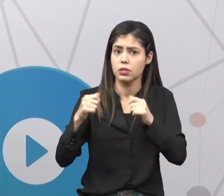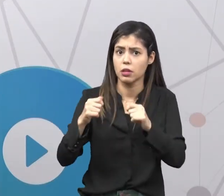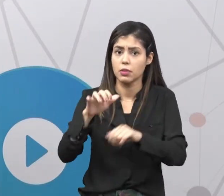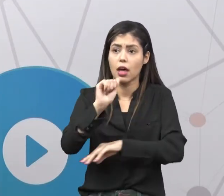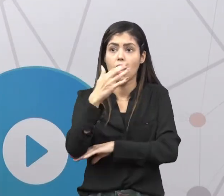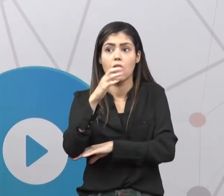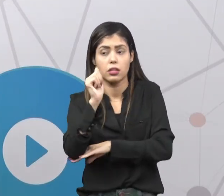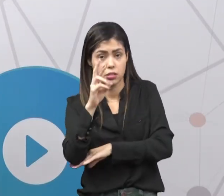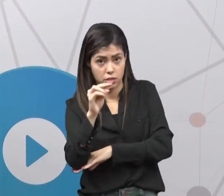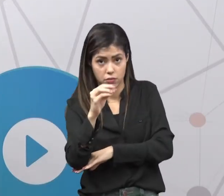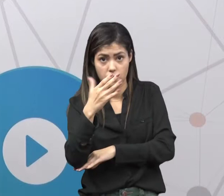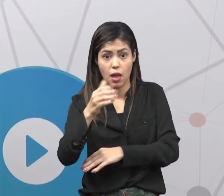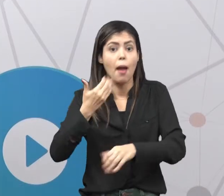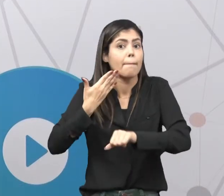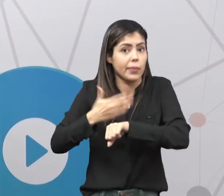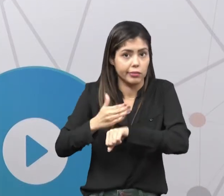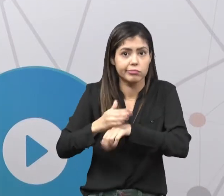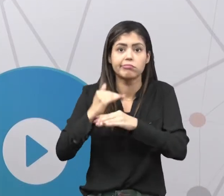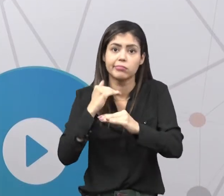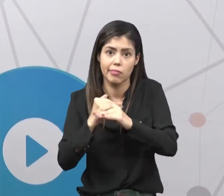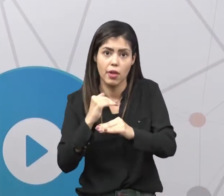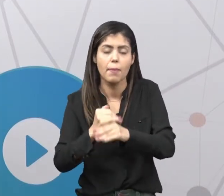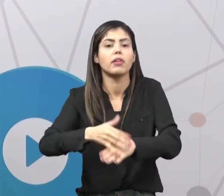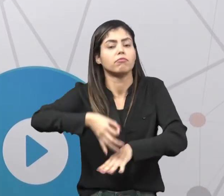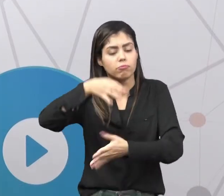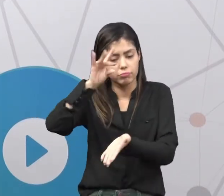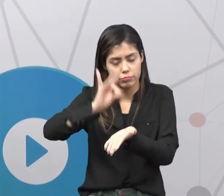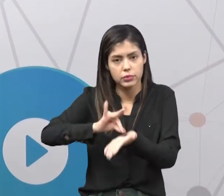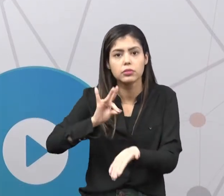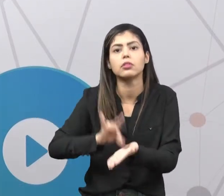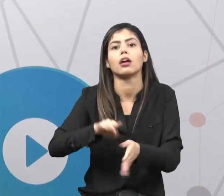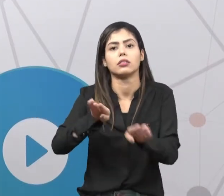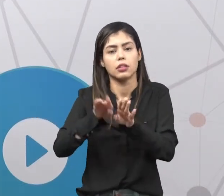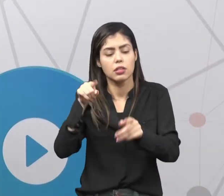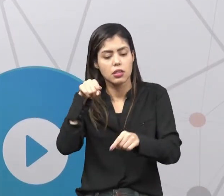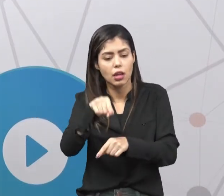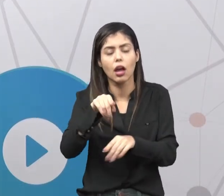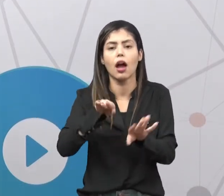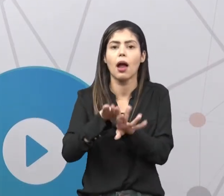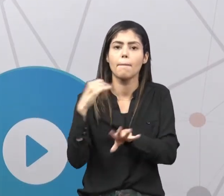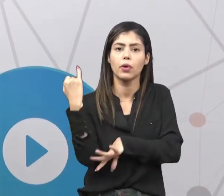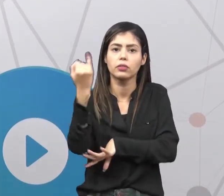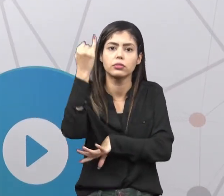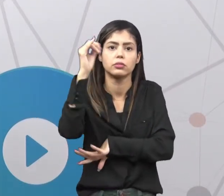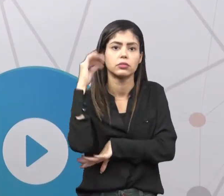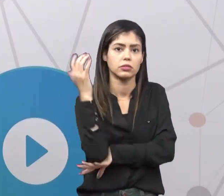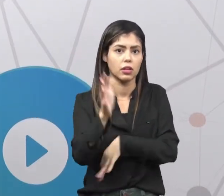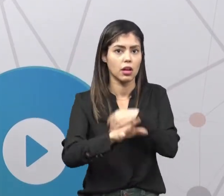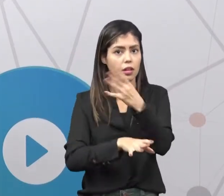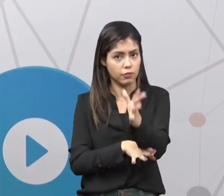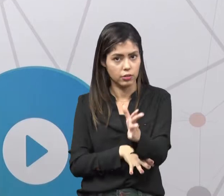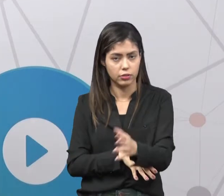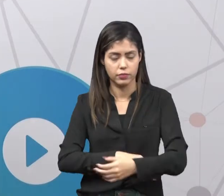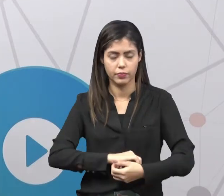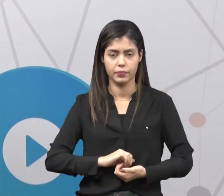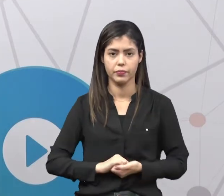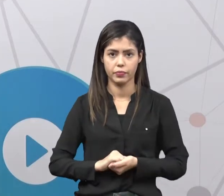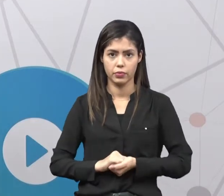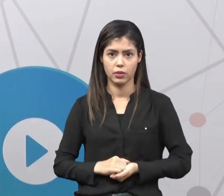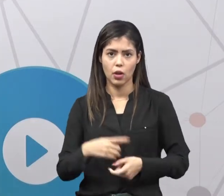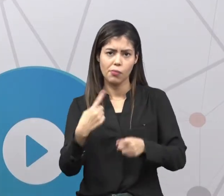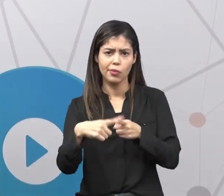muitas ações e práticas para realmente a gente definir qual é a importância dessas florestas,